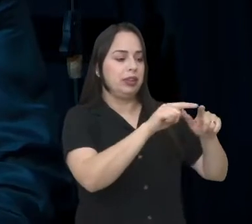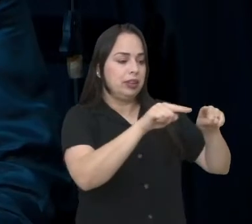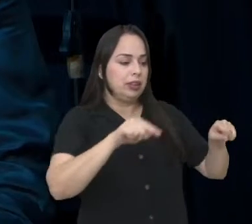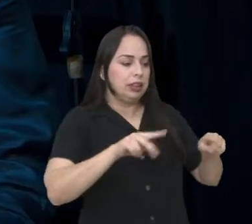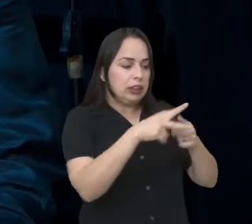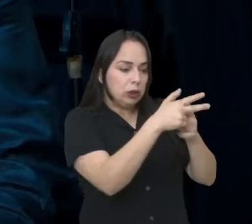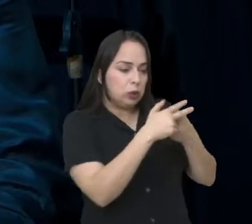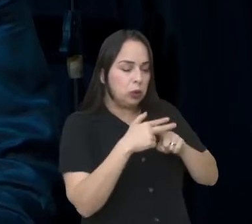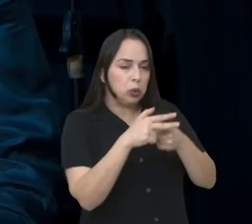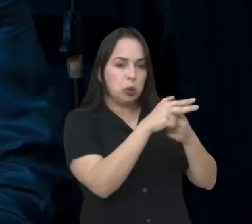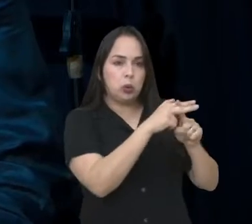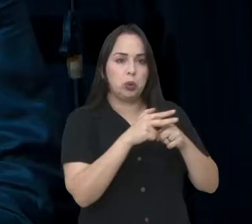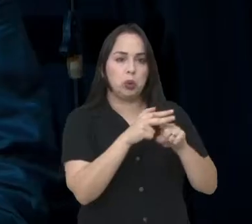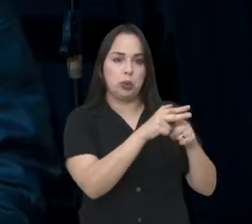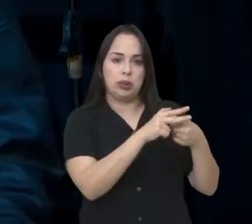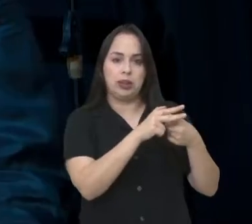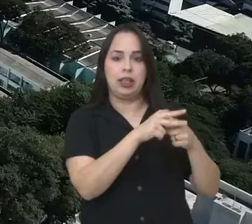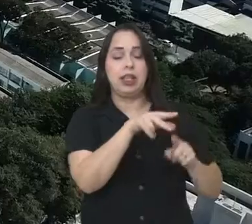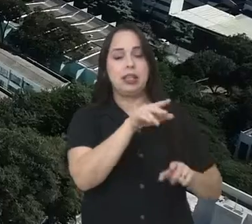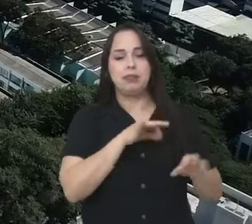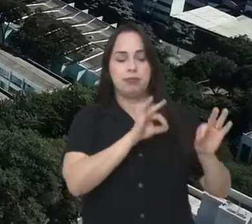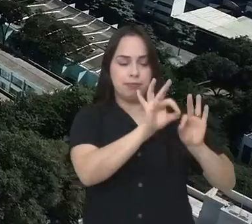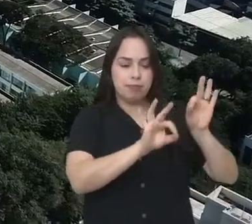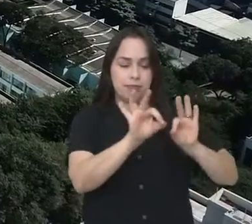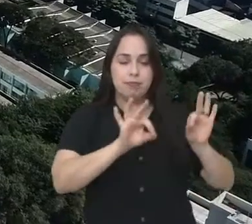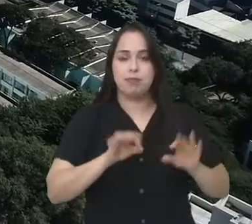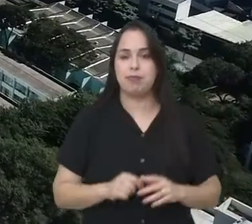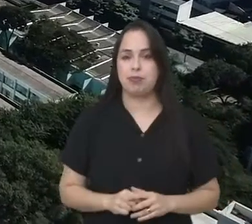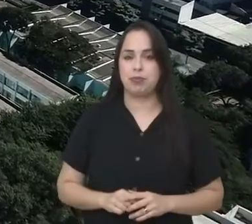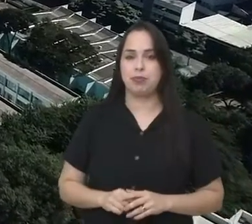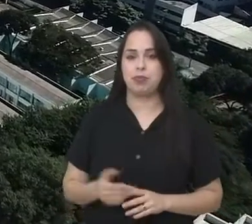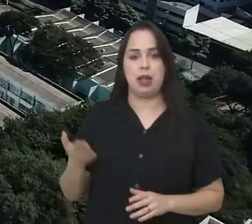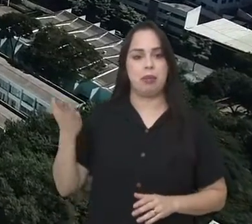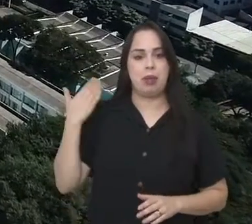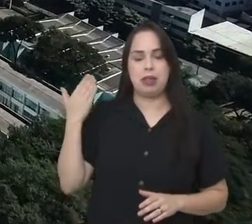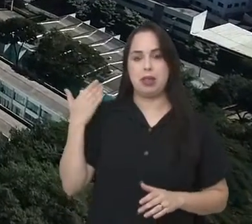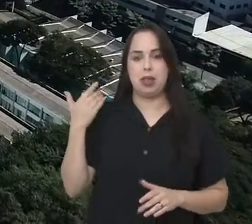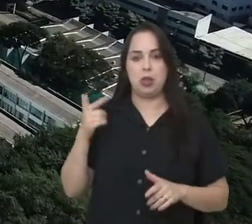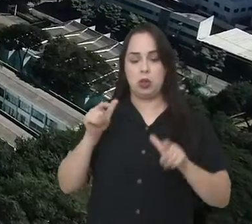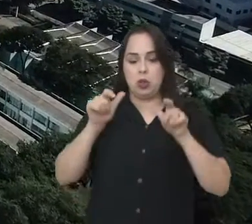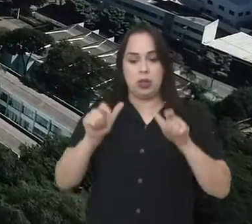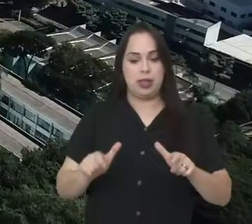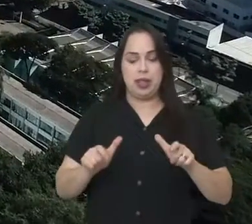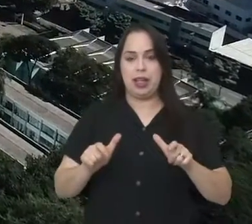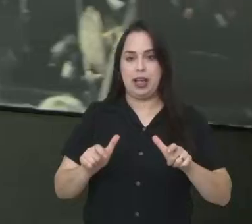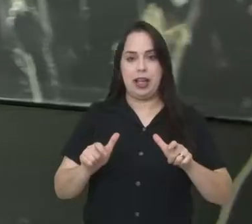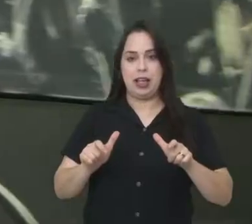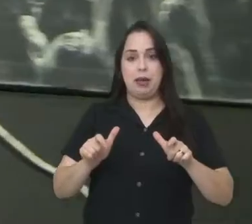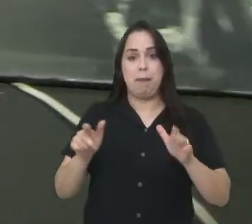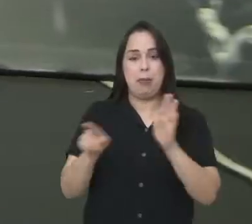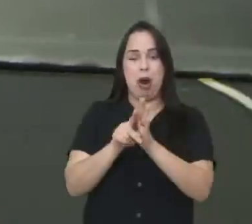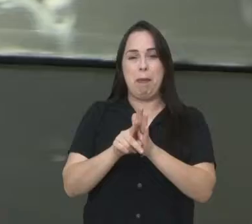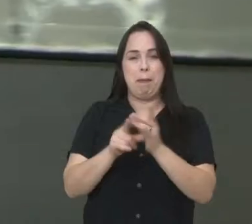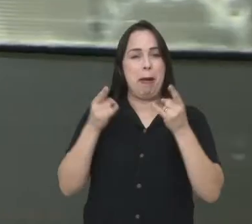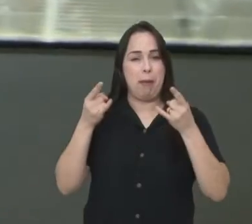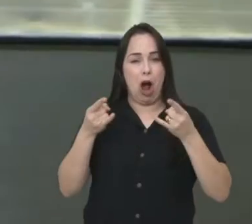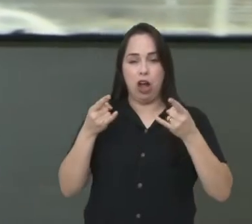transformei no estúdio Ocus Pocus. Na época, São José não tinha estúdio para gravar rock.